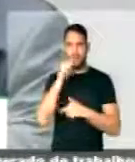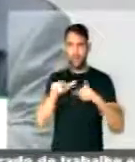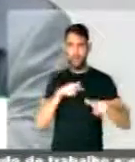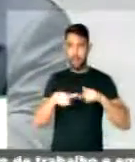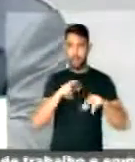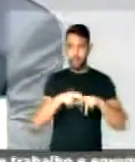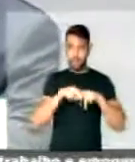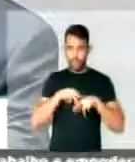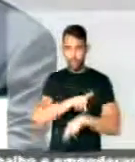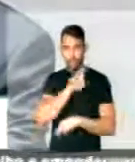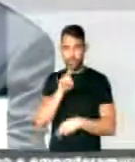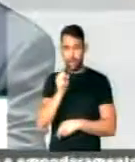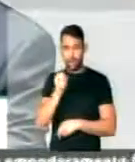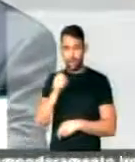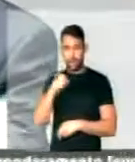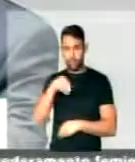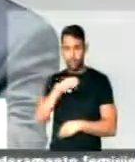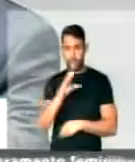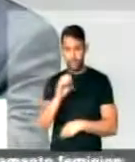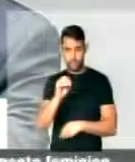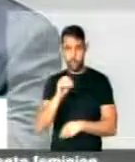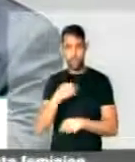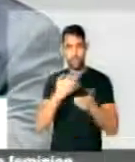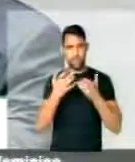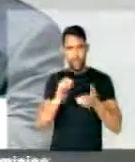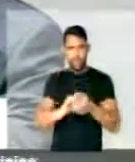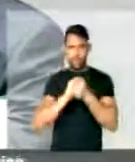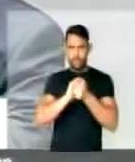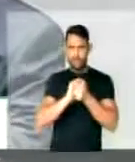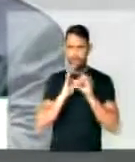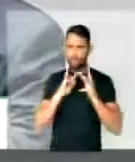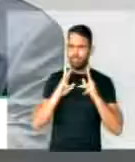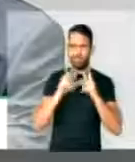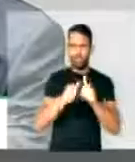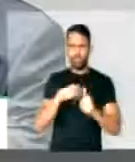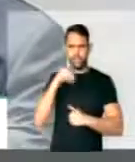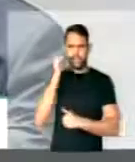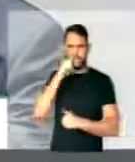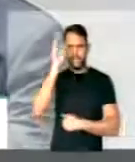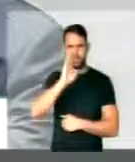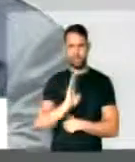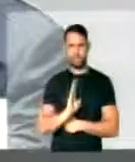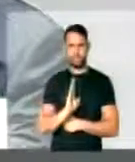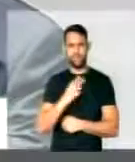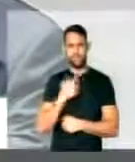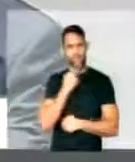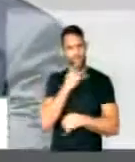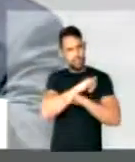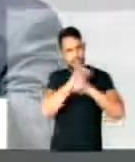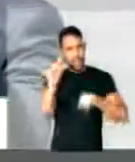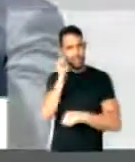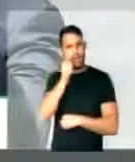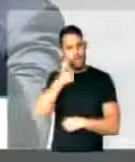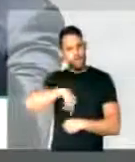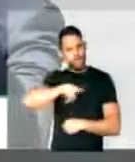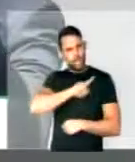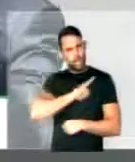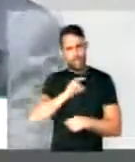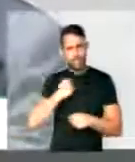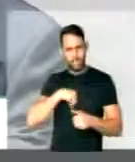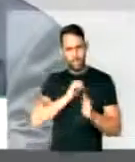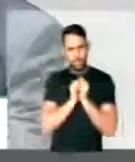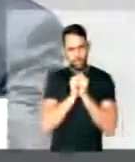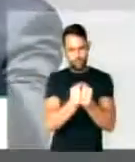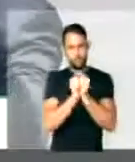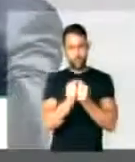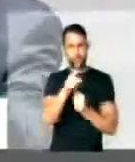por isso, no dia 8 de março, queremos cumprimentar todas as mulheres brasileiras e dizer a elas, estamos ao seu